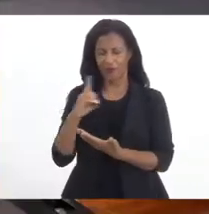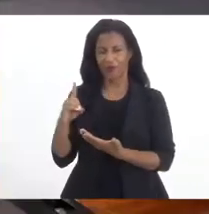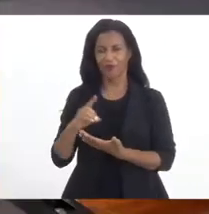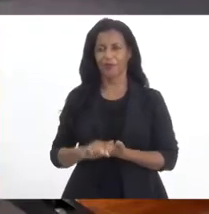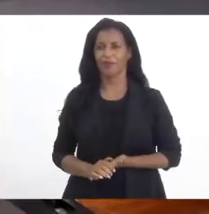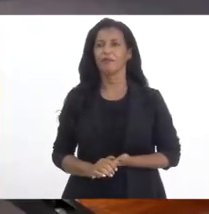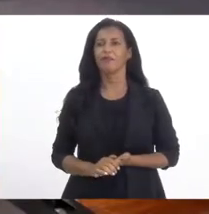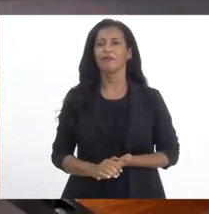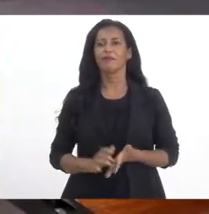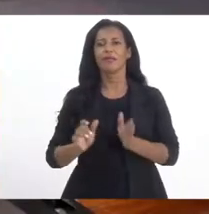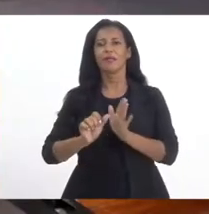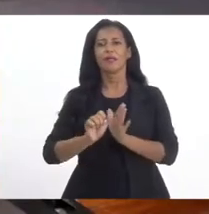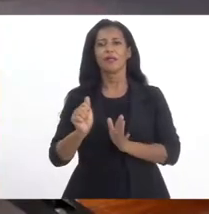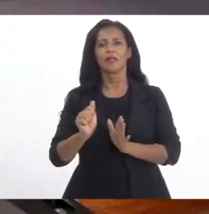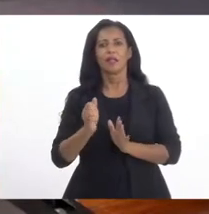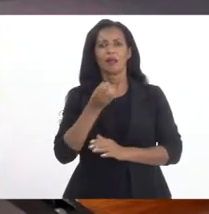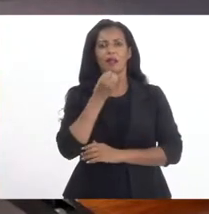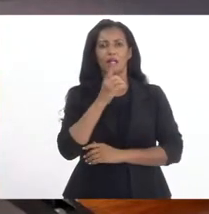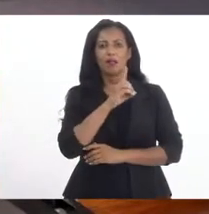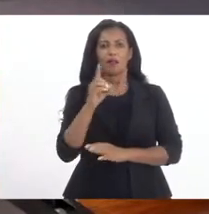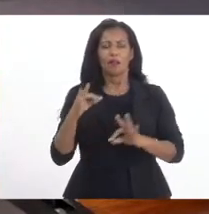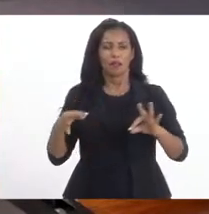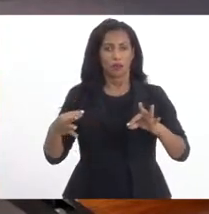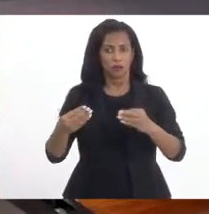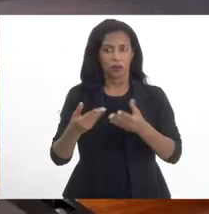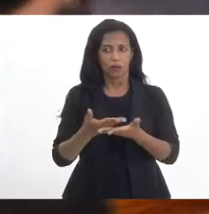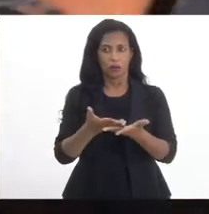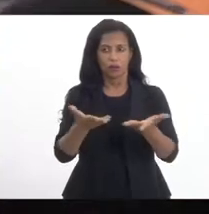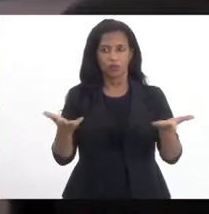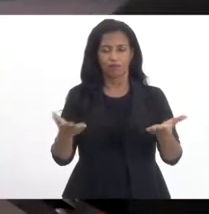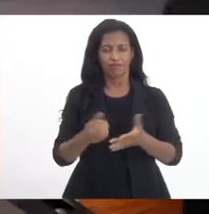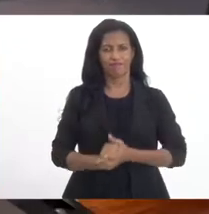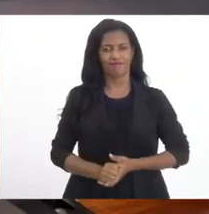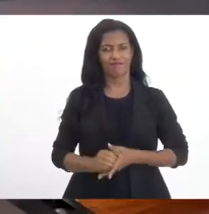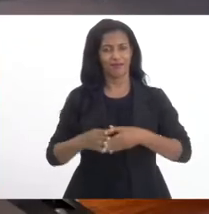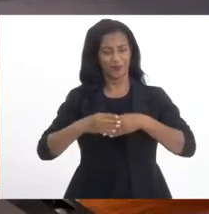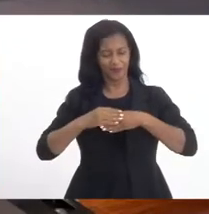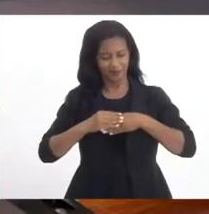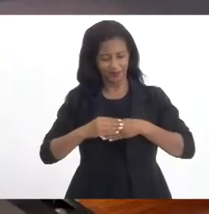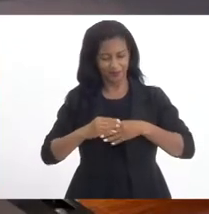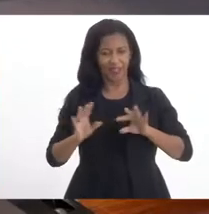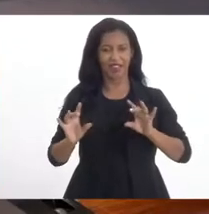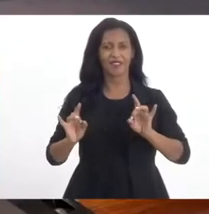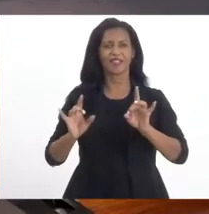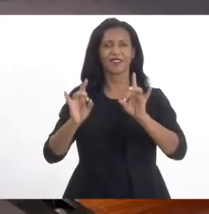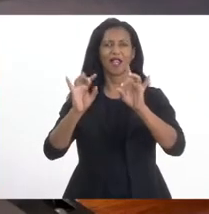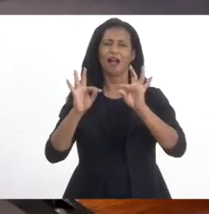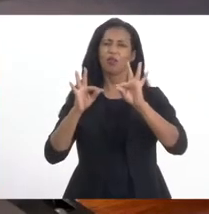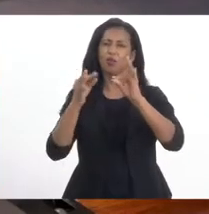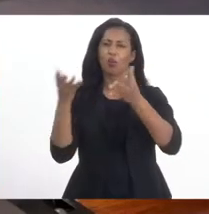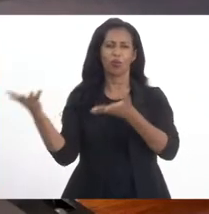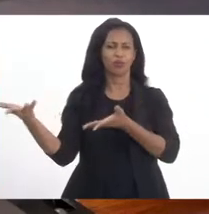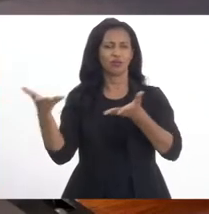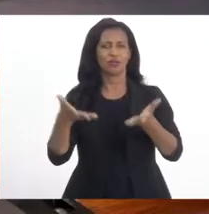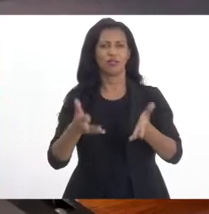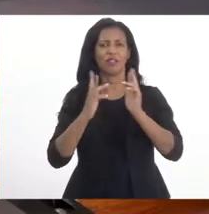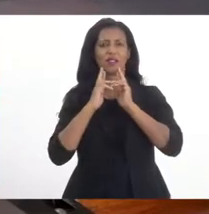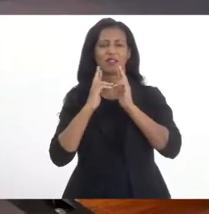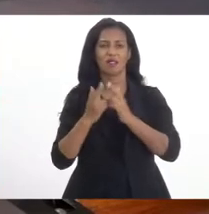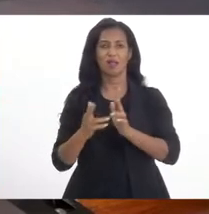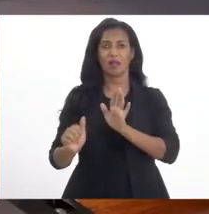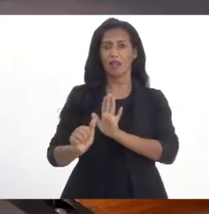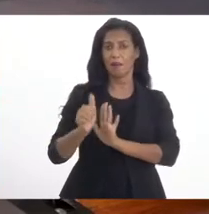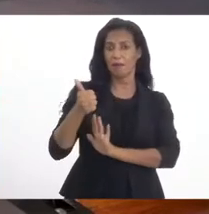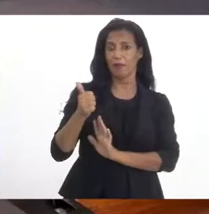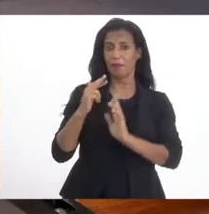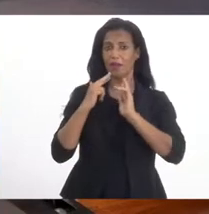primeiro lugar, bom dia a todos e todas. Queria fazer uma saudação especial a todos que vieram a essa audiência pública. Na primeira